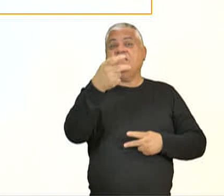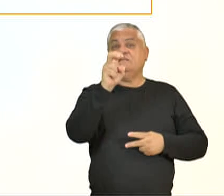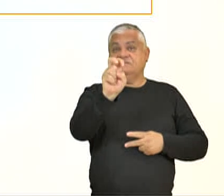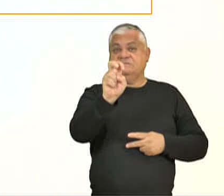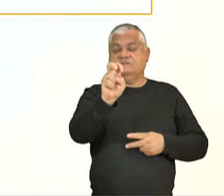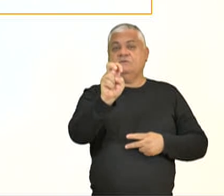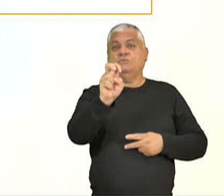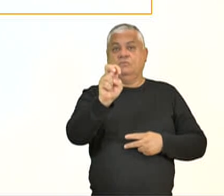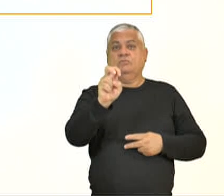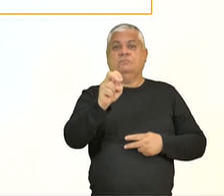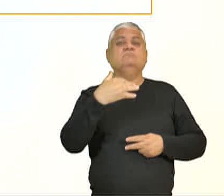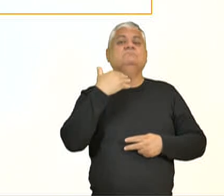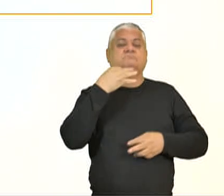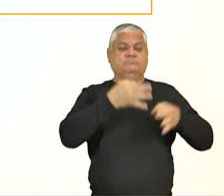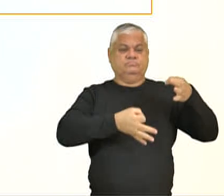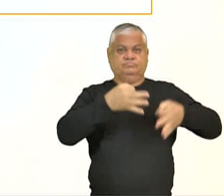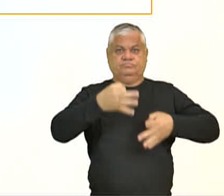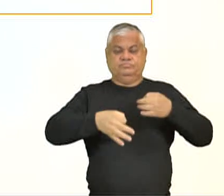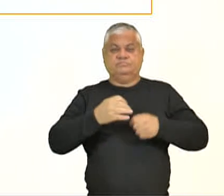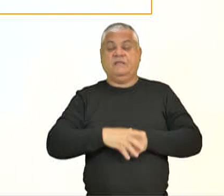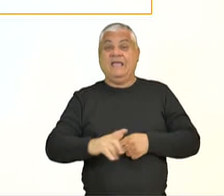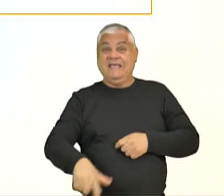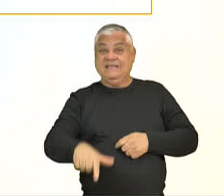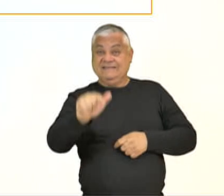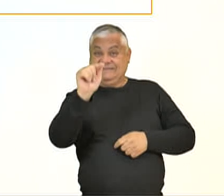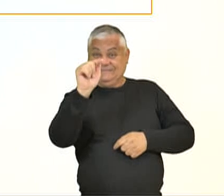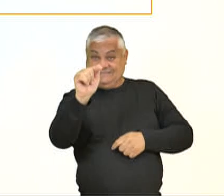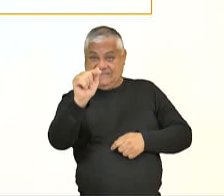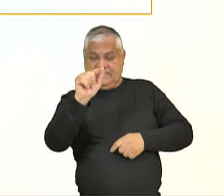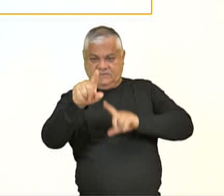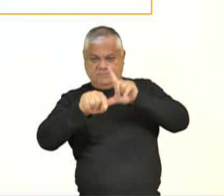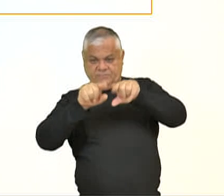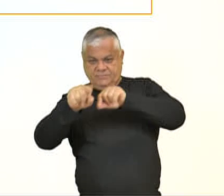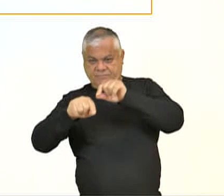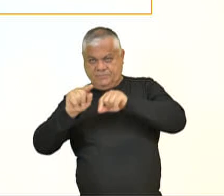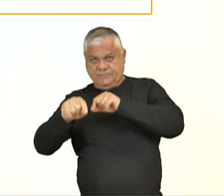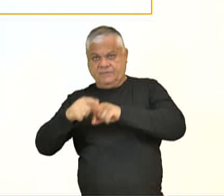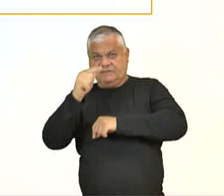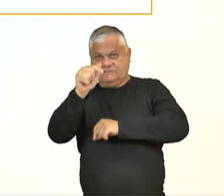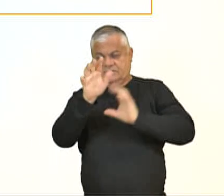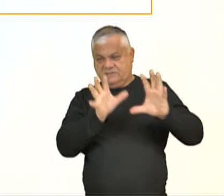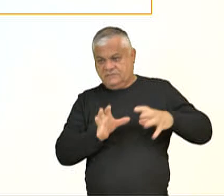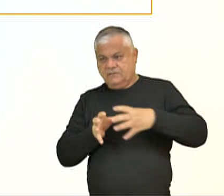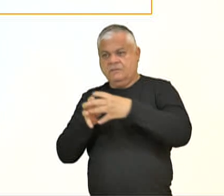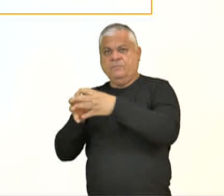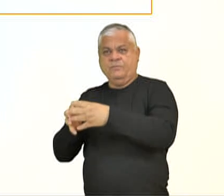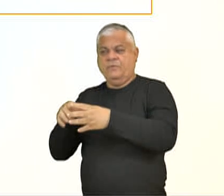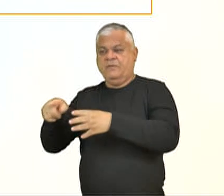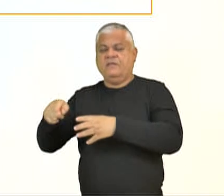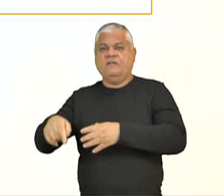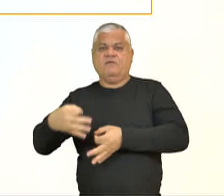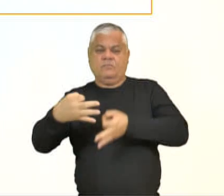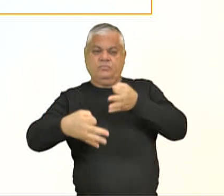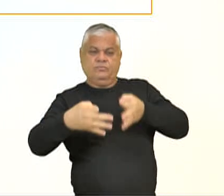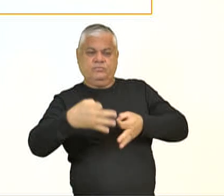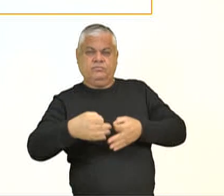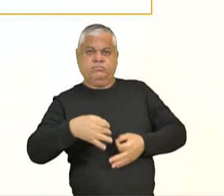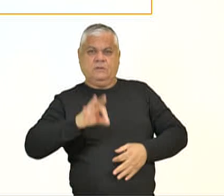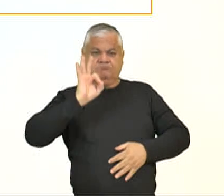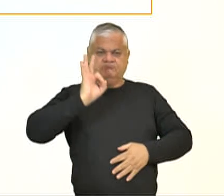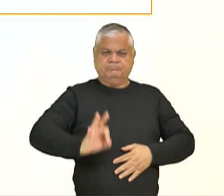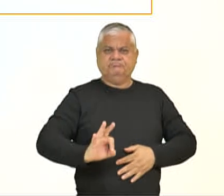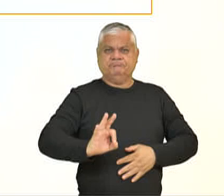serão sorteados para compor o conselho de sentença e terão o encargo de afirmar ou negar